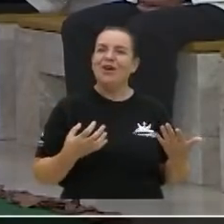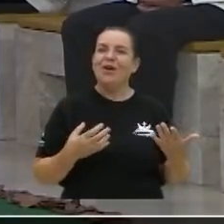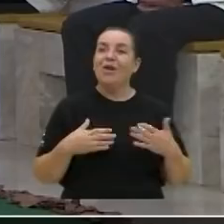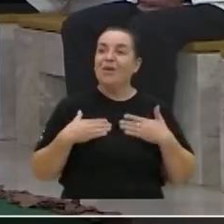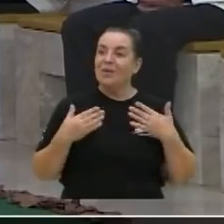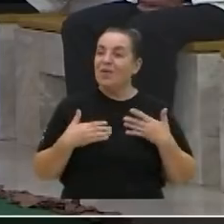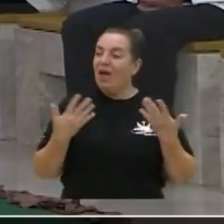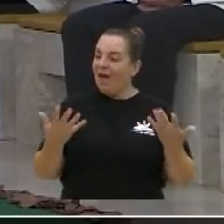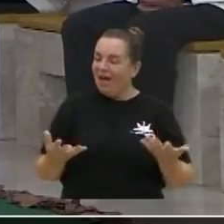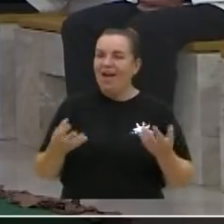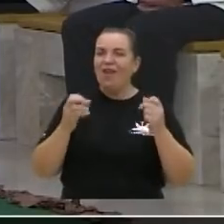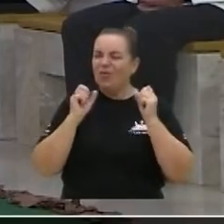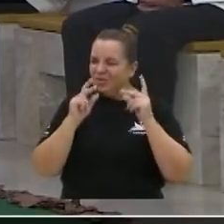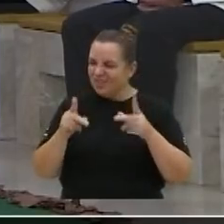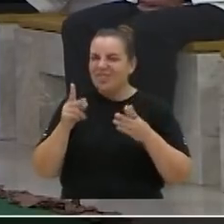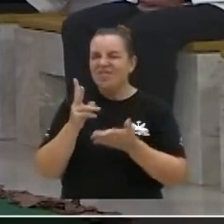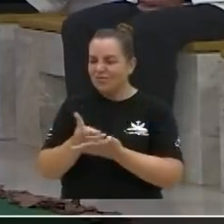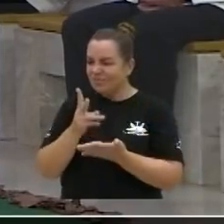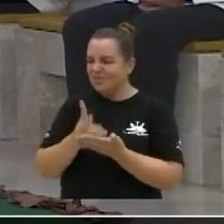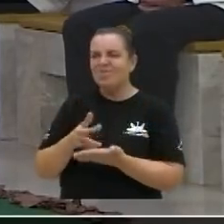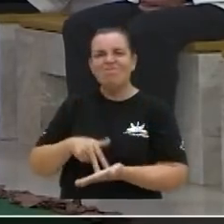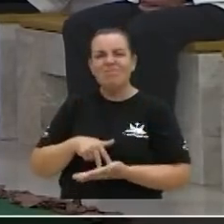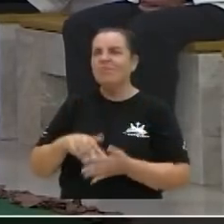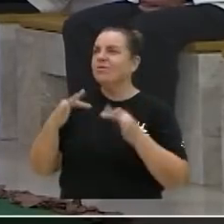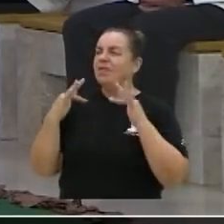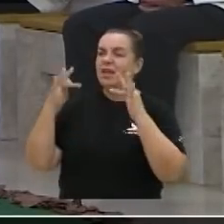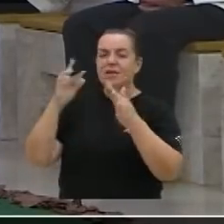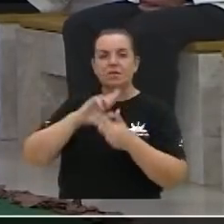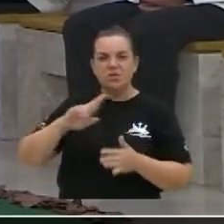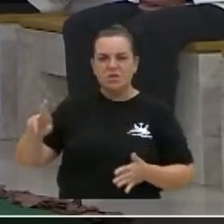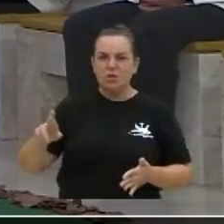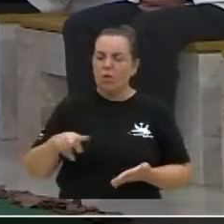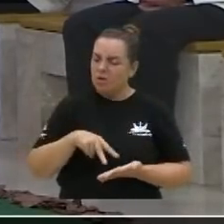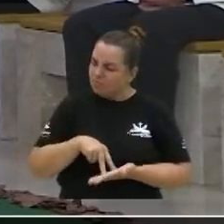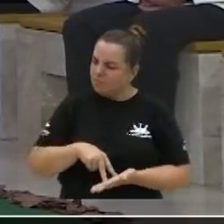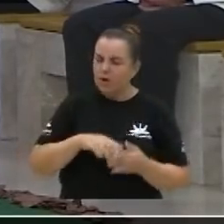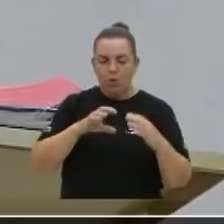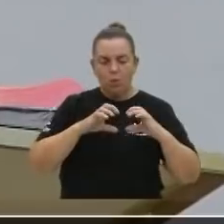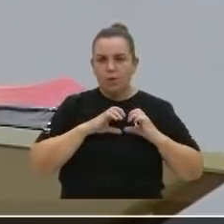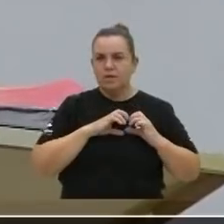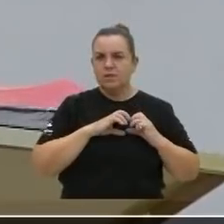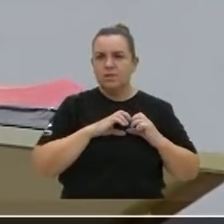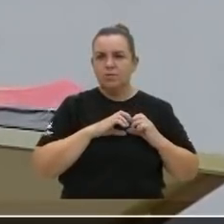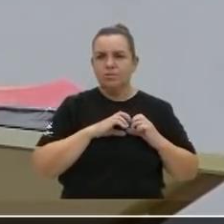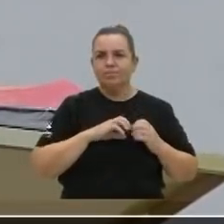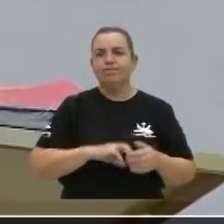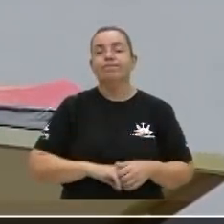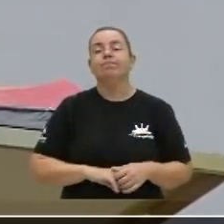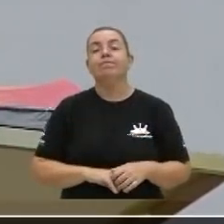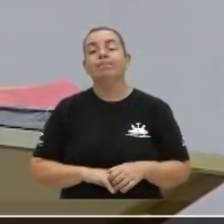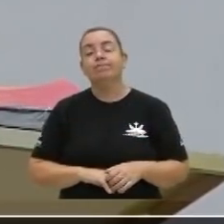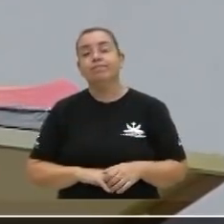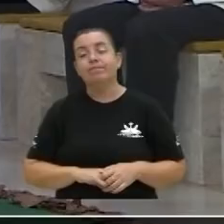exortou a todos que permanecessem fiéis ao Senhor com firmeza de coração. Parênteses.